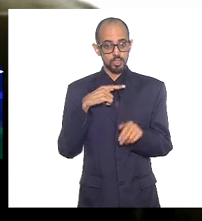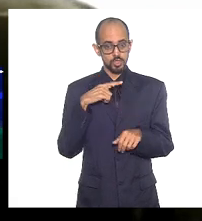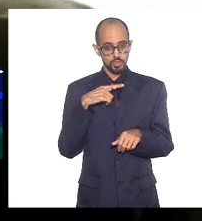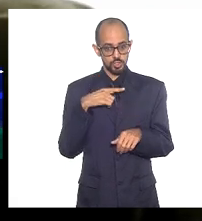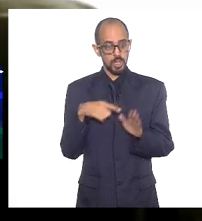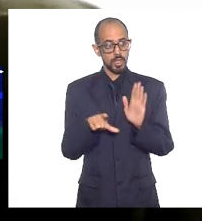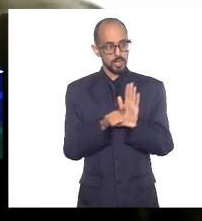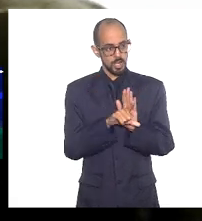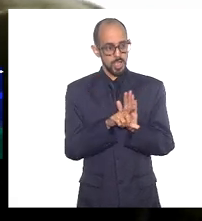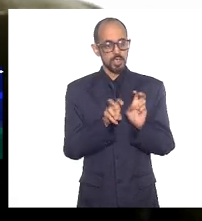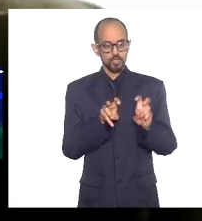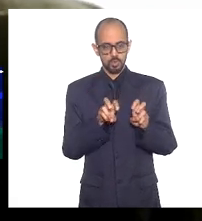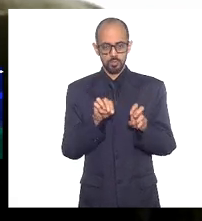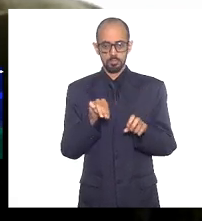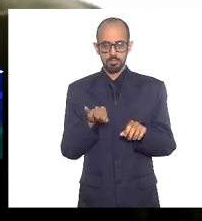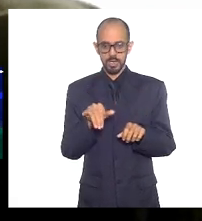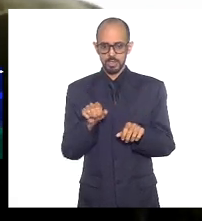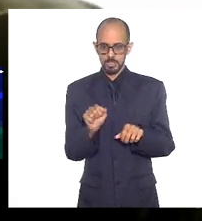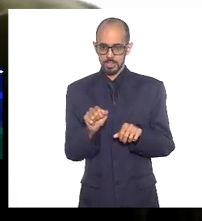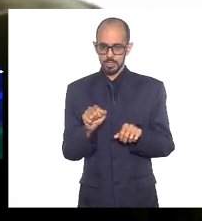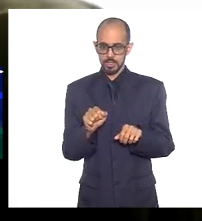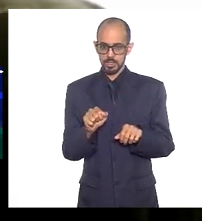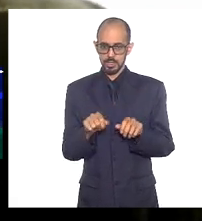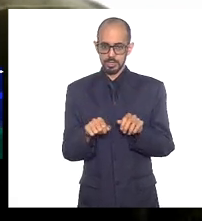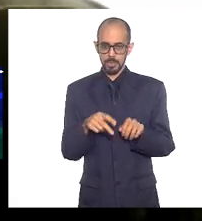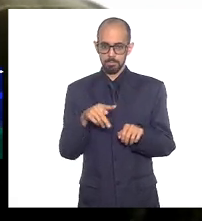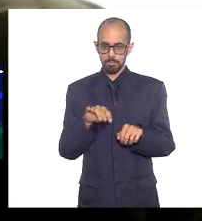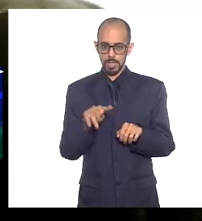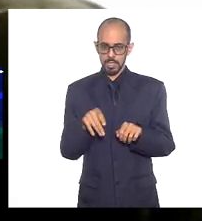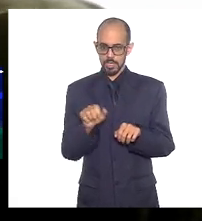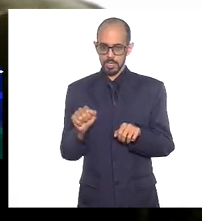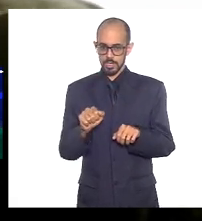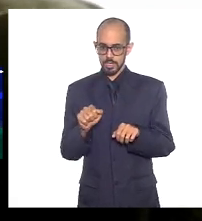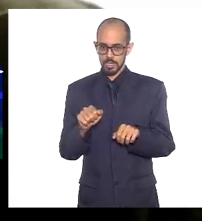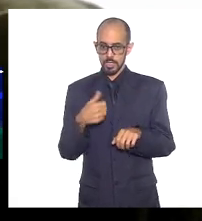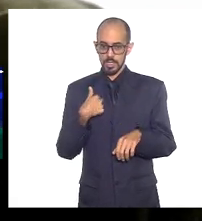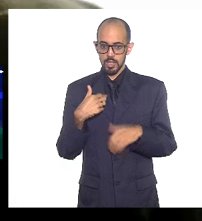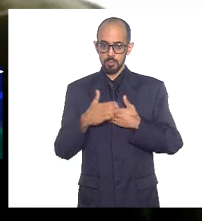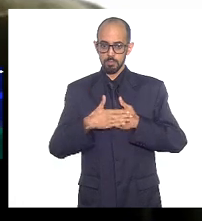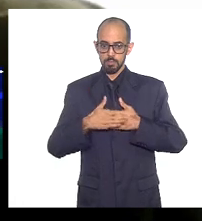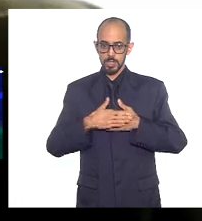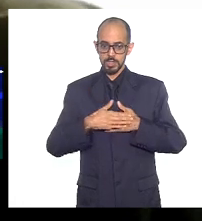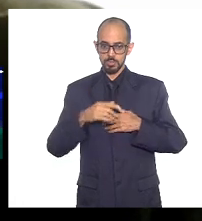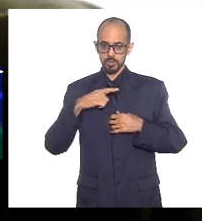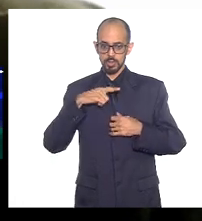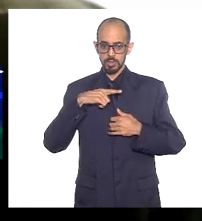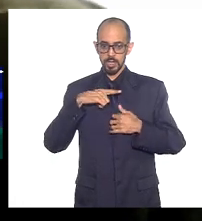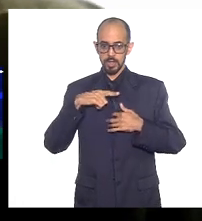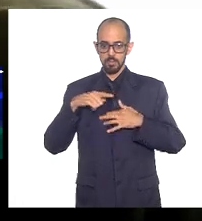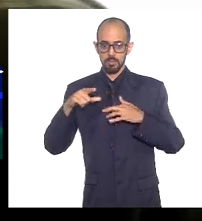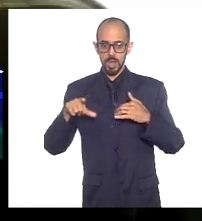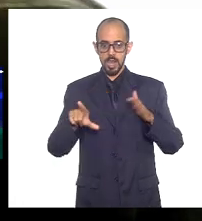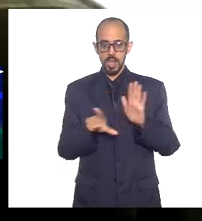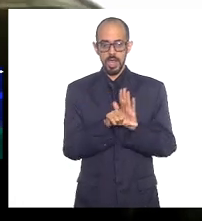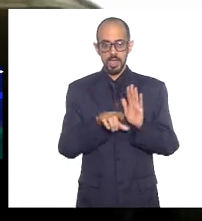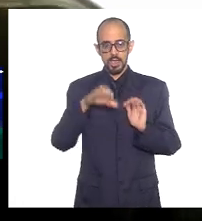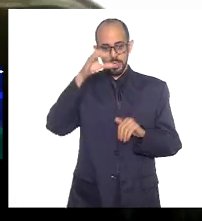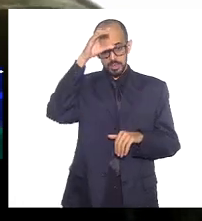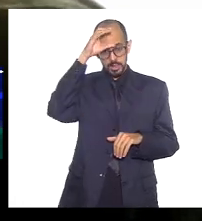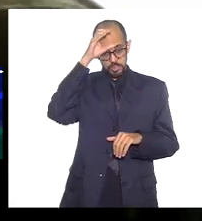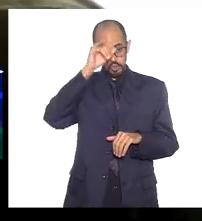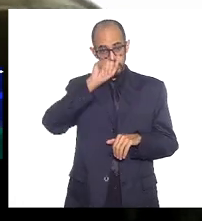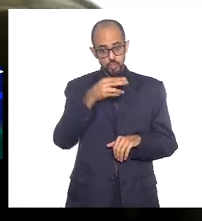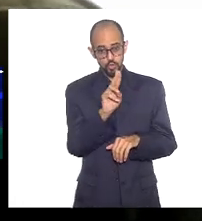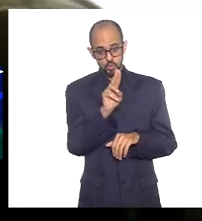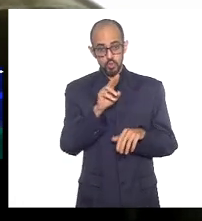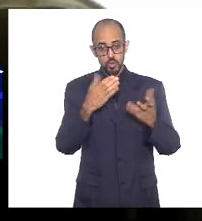Maria da Penha. Eu mesmo tenho uma lei que a deputada Tia Ju está querendo até ampliar, que a lei Maria da Penha